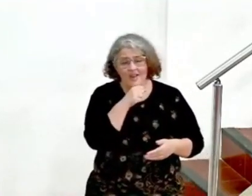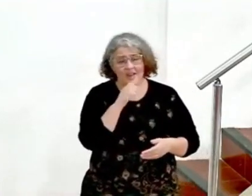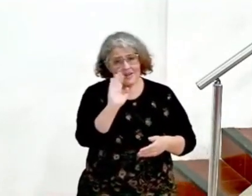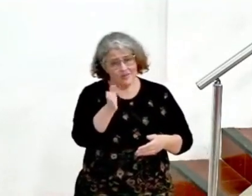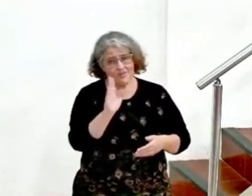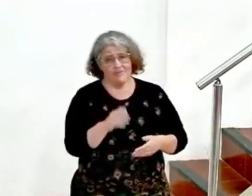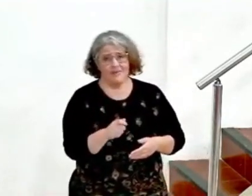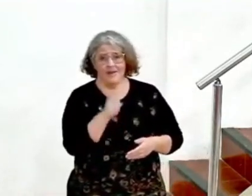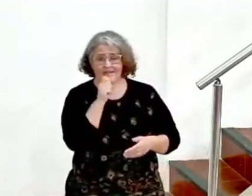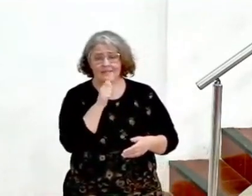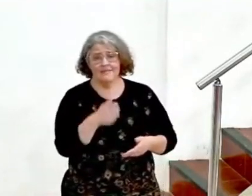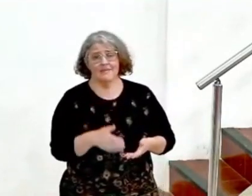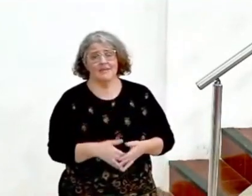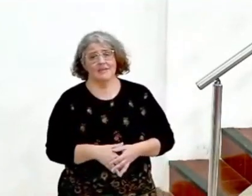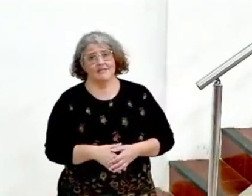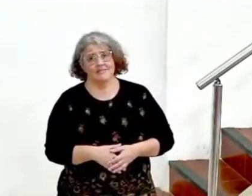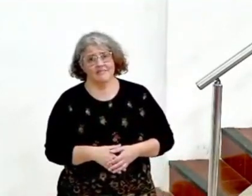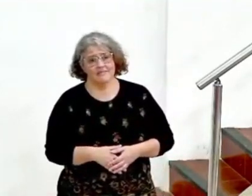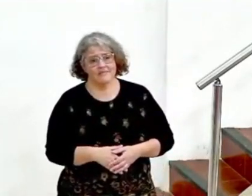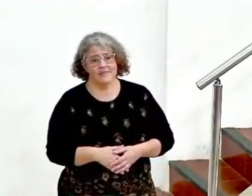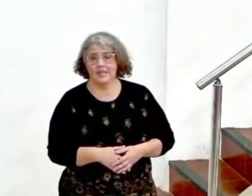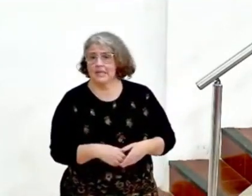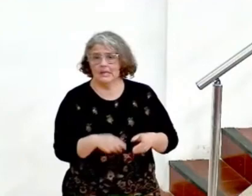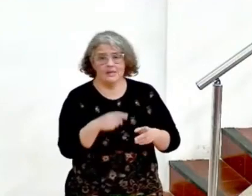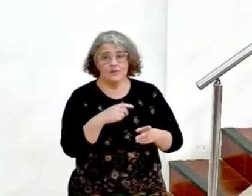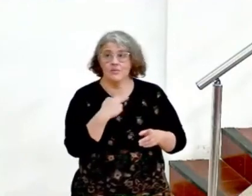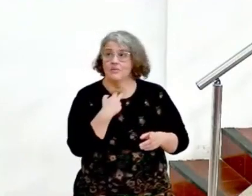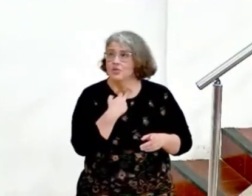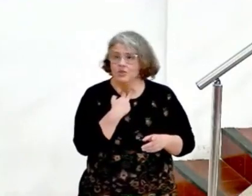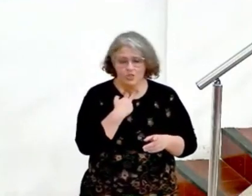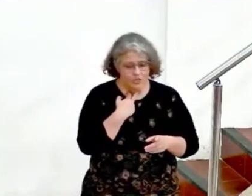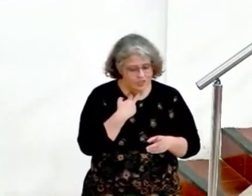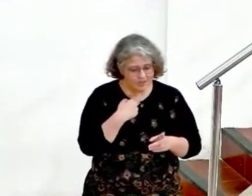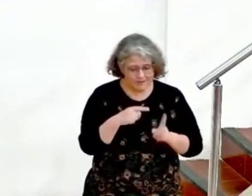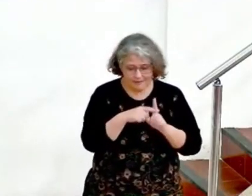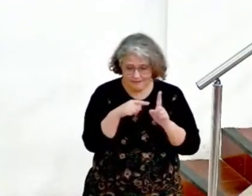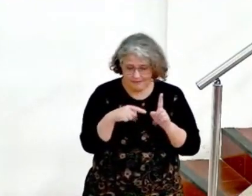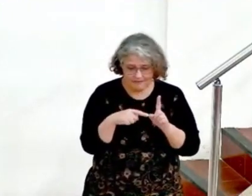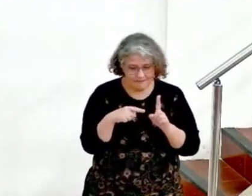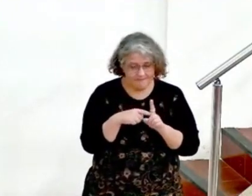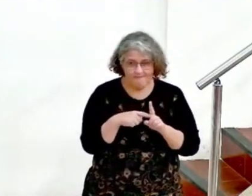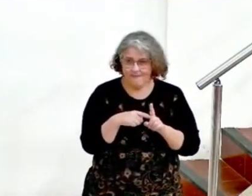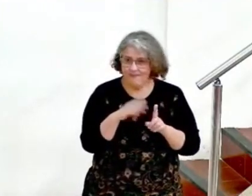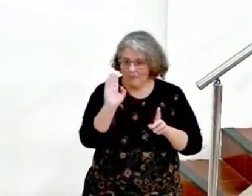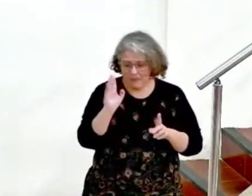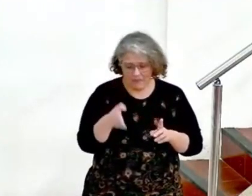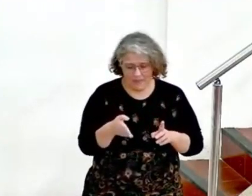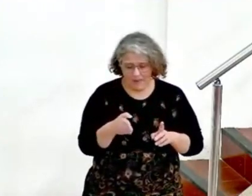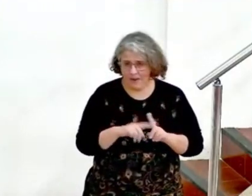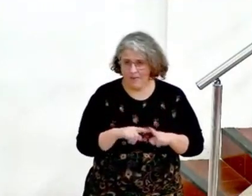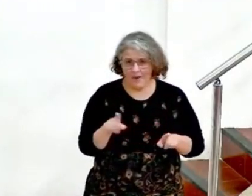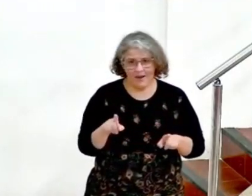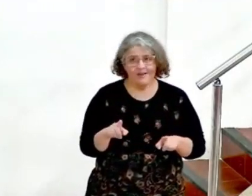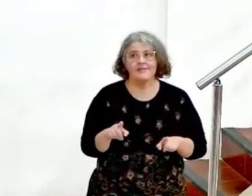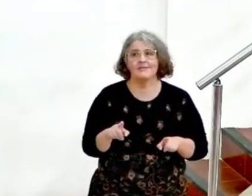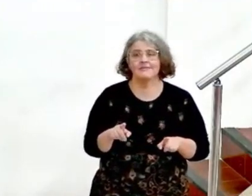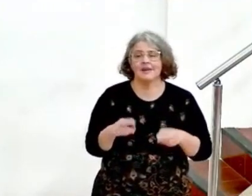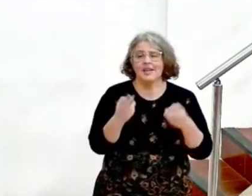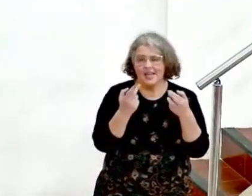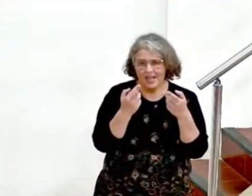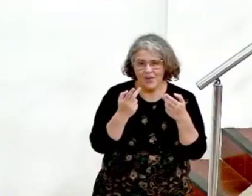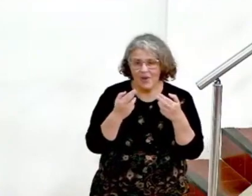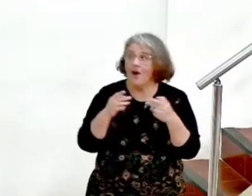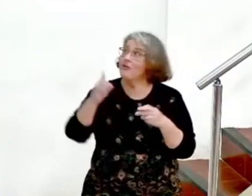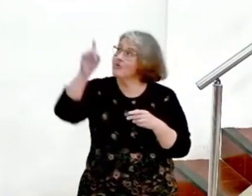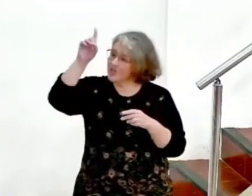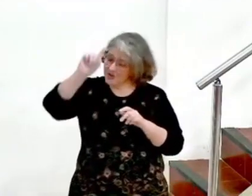estéril, é o mesmo Deus que está mandando vocês entrar na terra prometida, e o Deus que vai dar essa terra conforme Ele